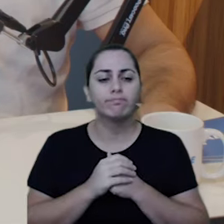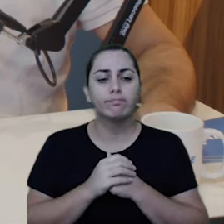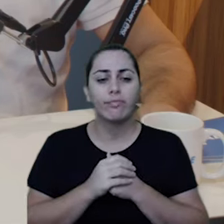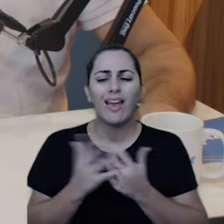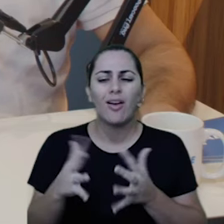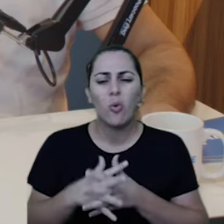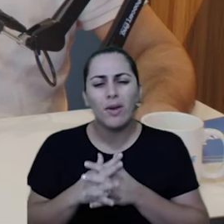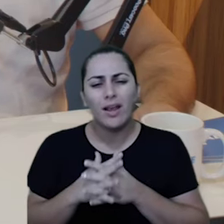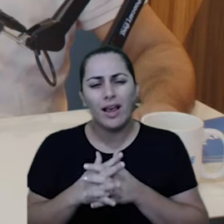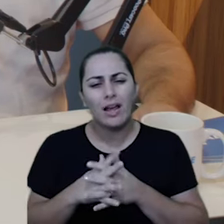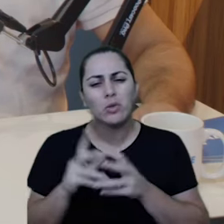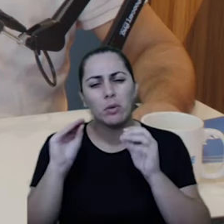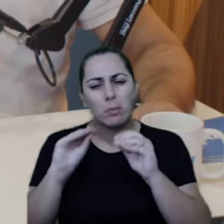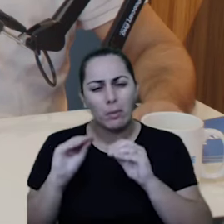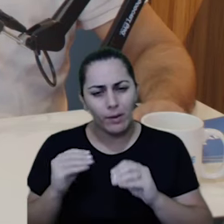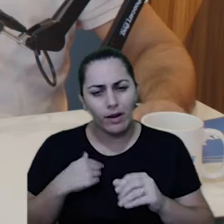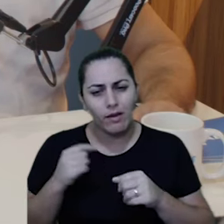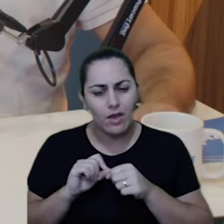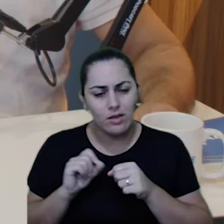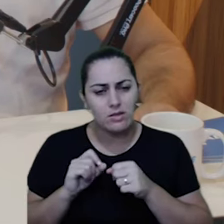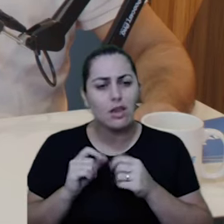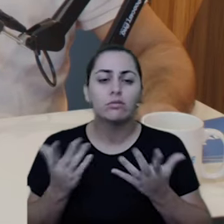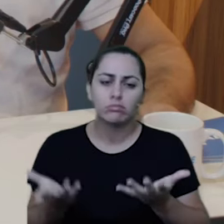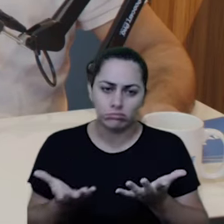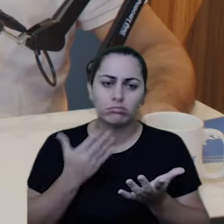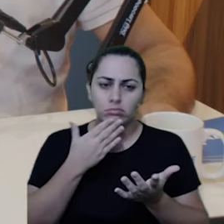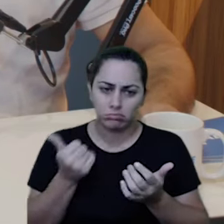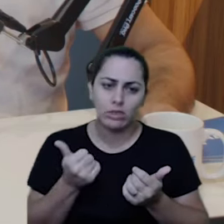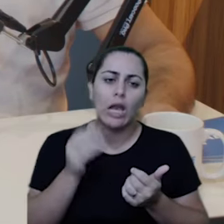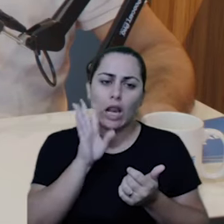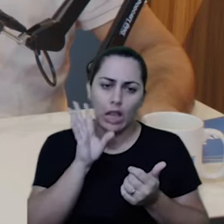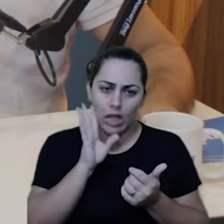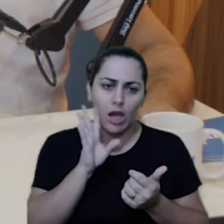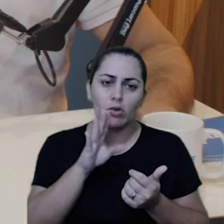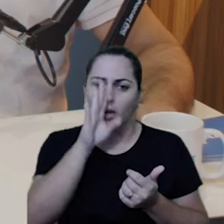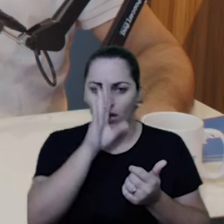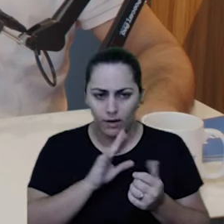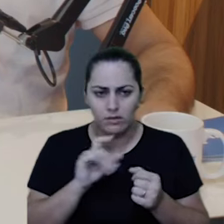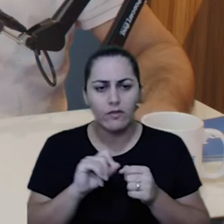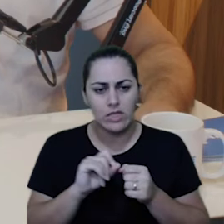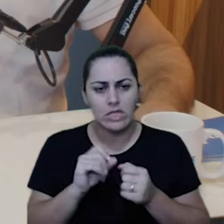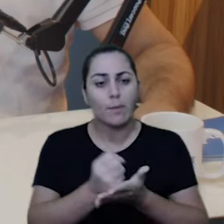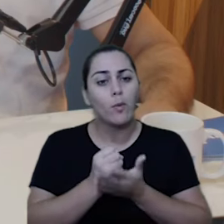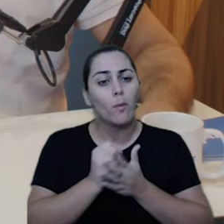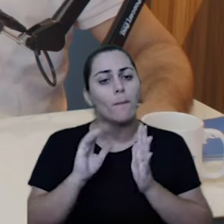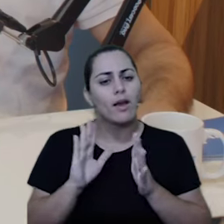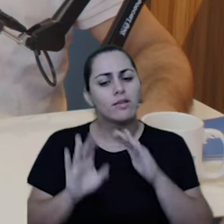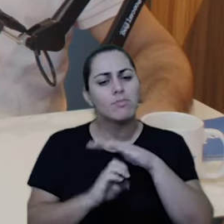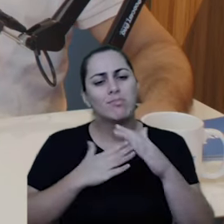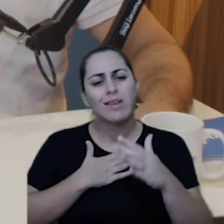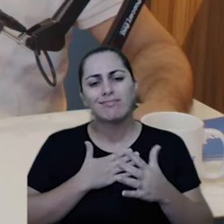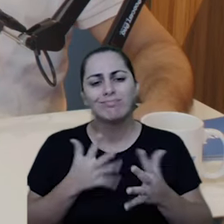olha para mim ficou complexo essa orientação então legal ter o emissor gratuito ter o suporte mas a minha